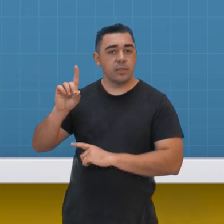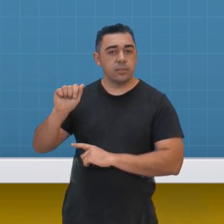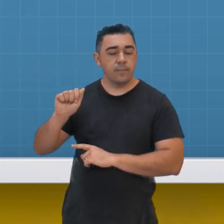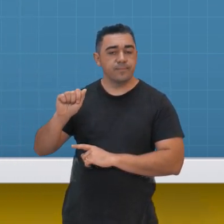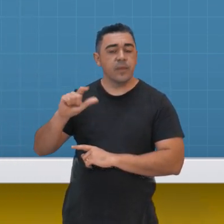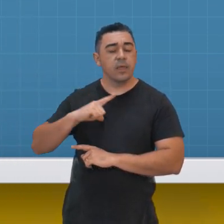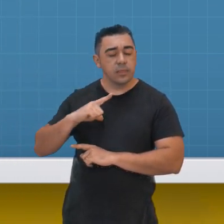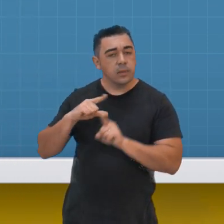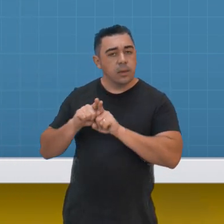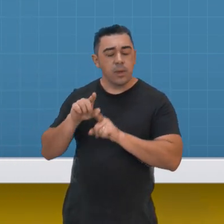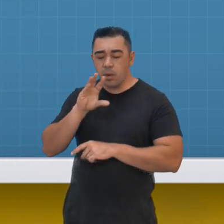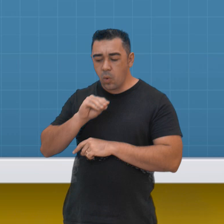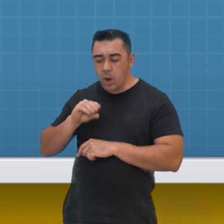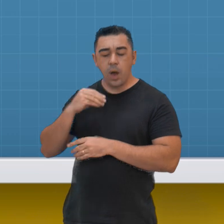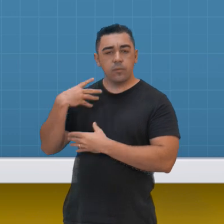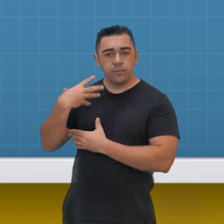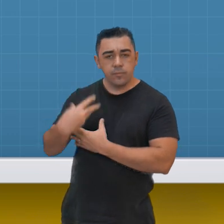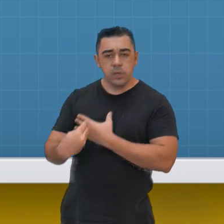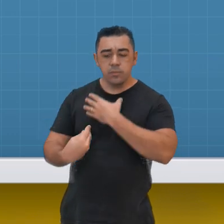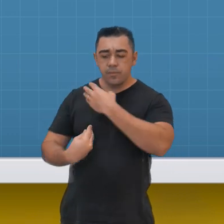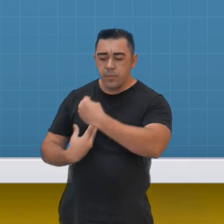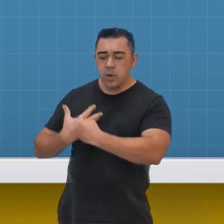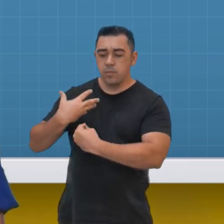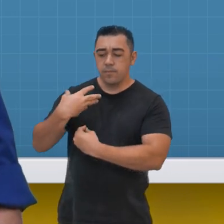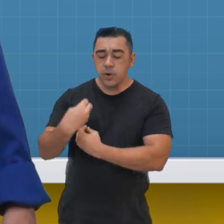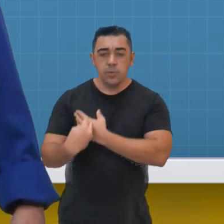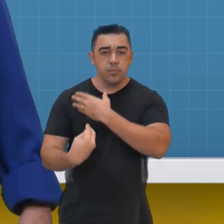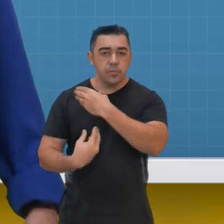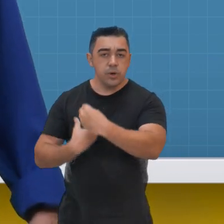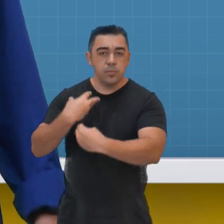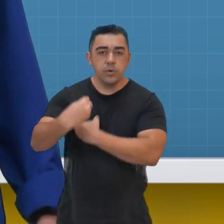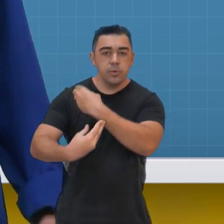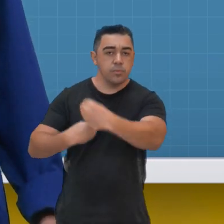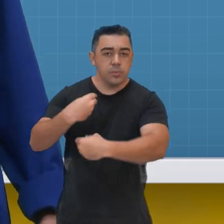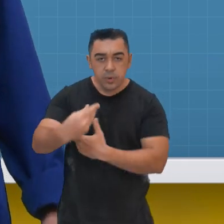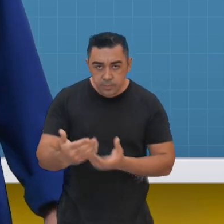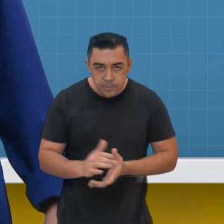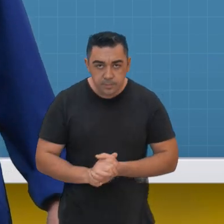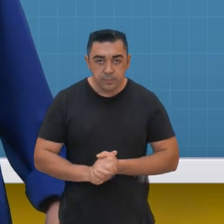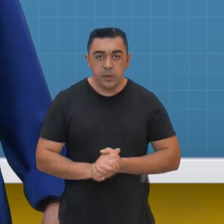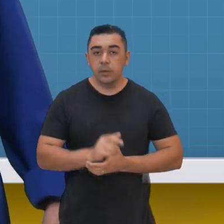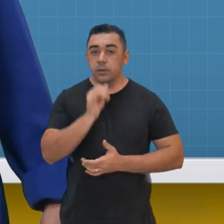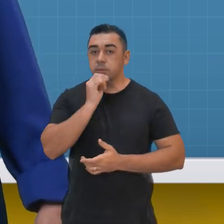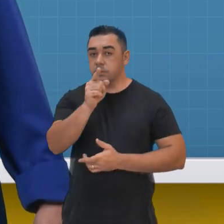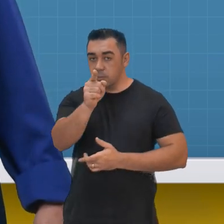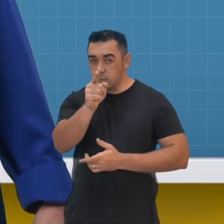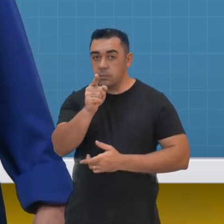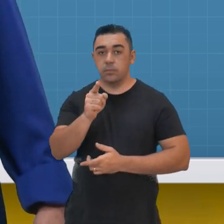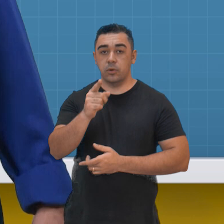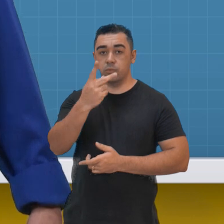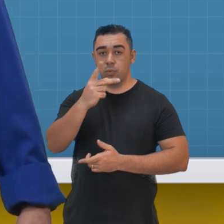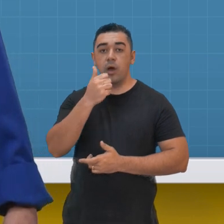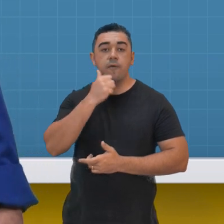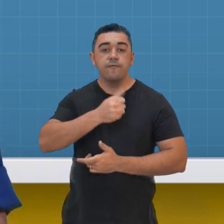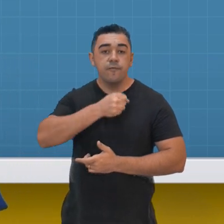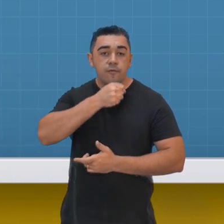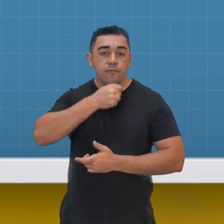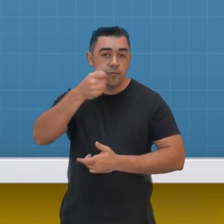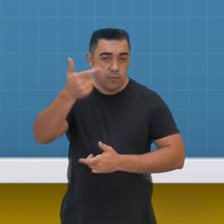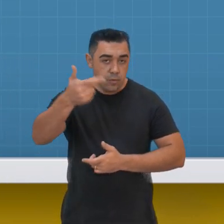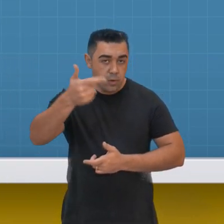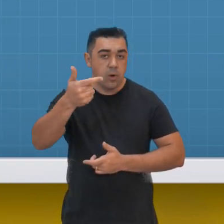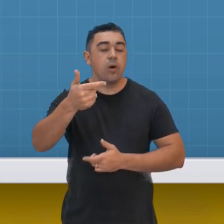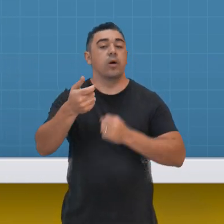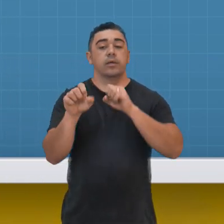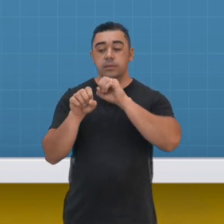de geração para geração. Como que é isso, professora? A sua bisavó passou